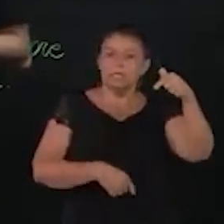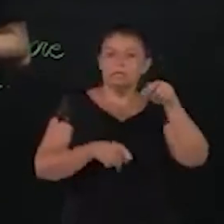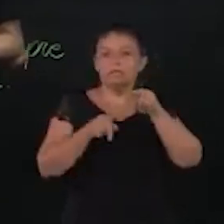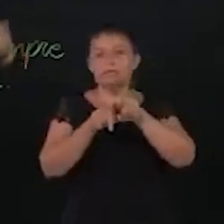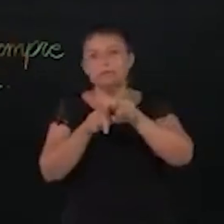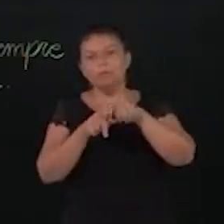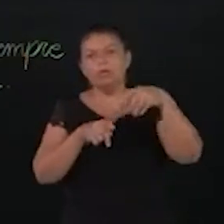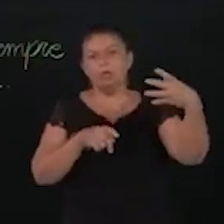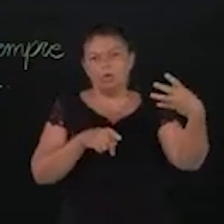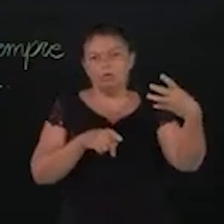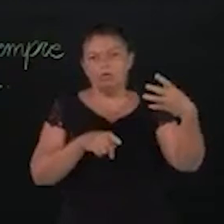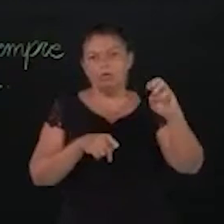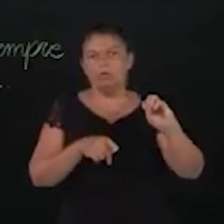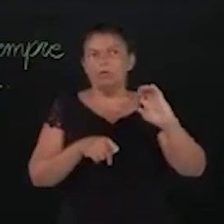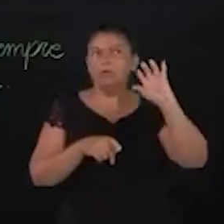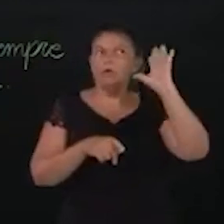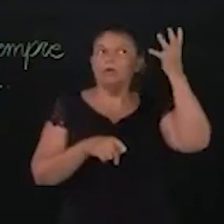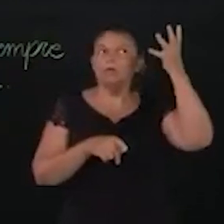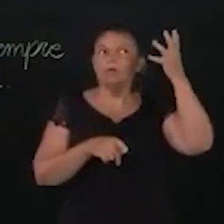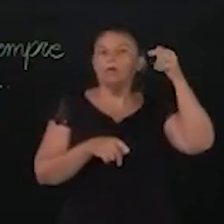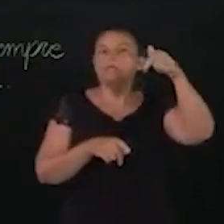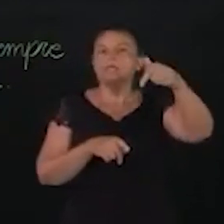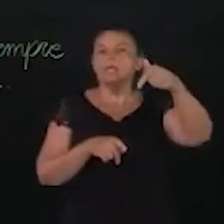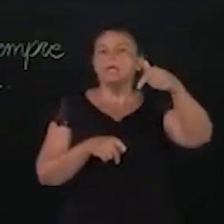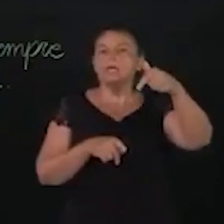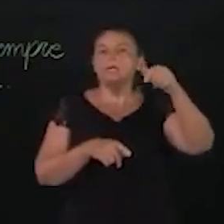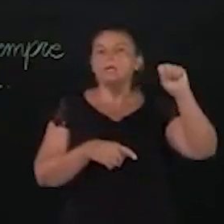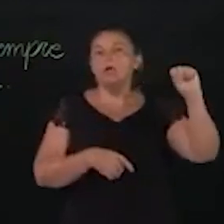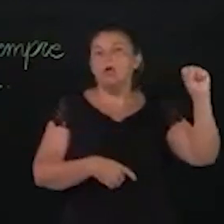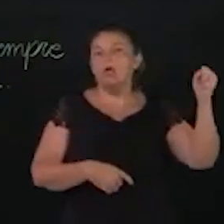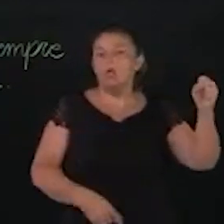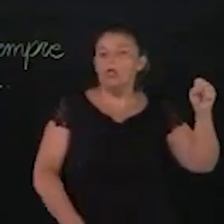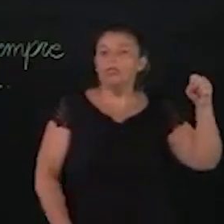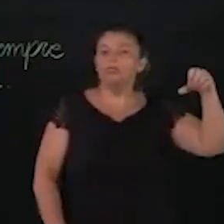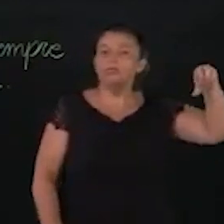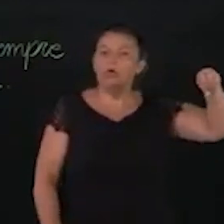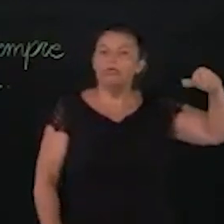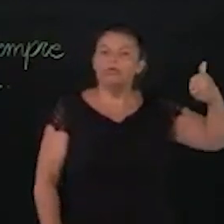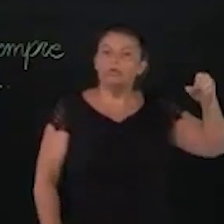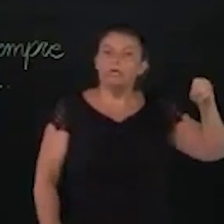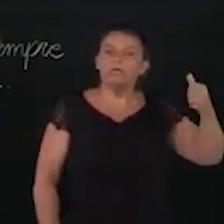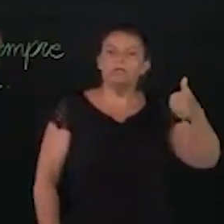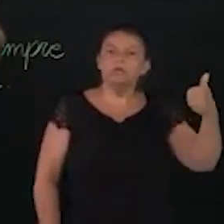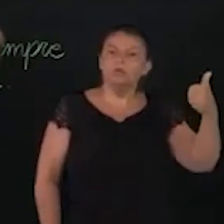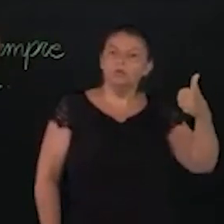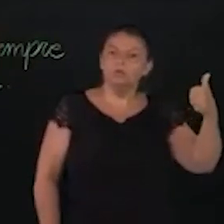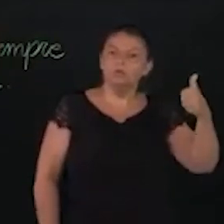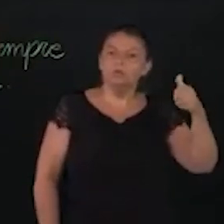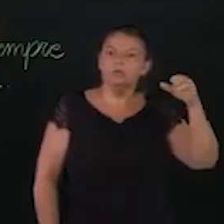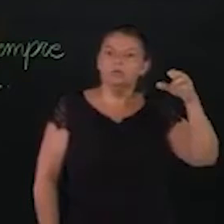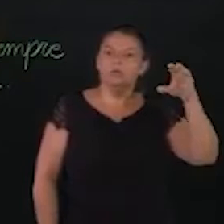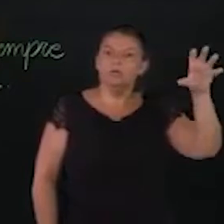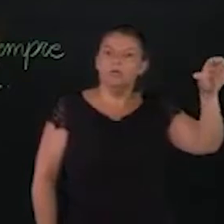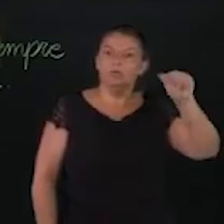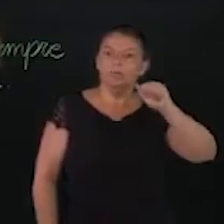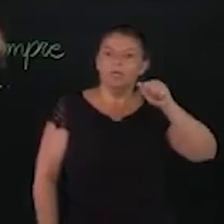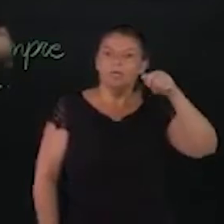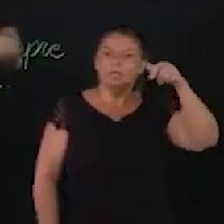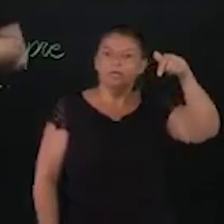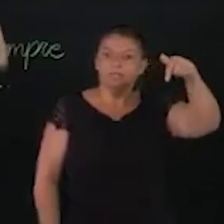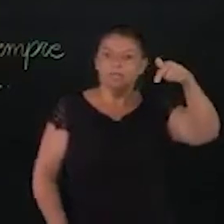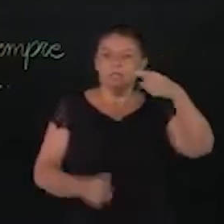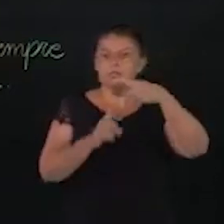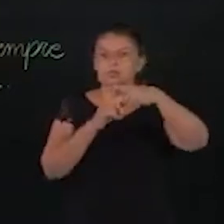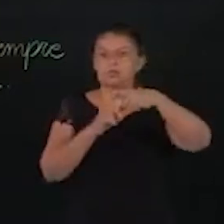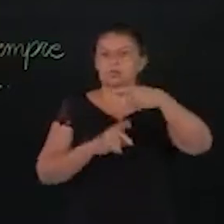4. E a gente resolve normalmente. 7, 8, 9, 10, 11. Ó, eu peguei 7 e